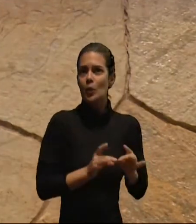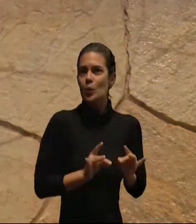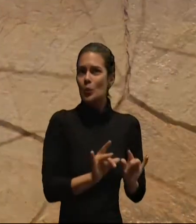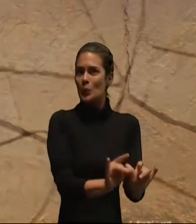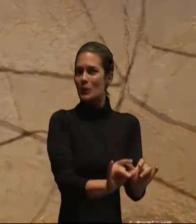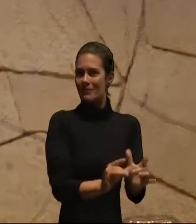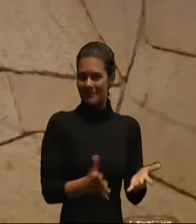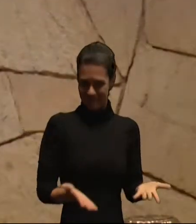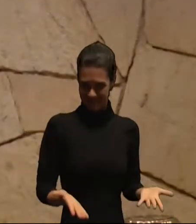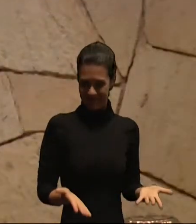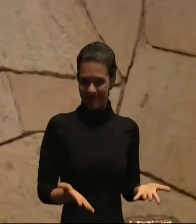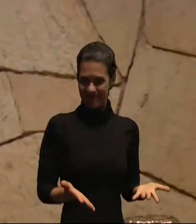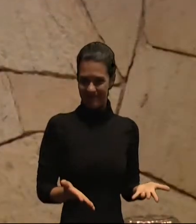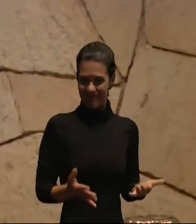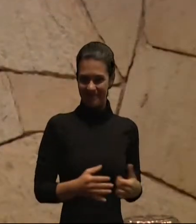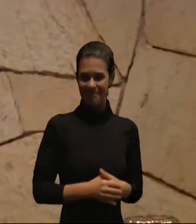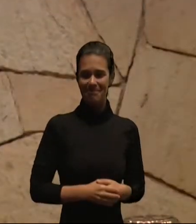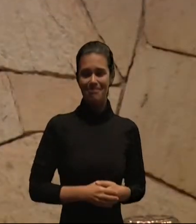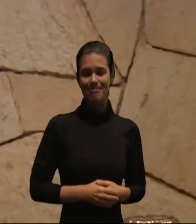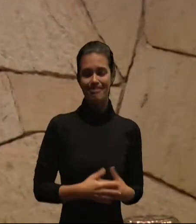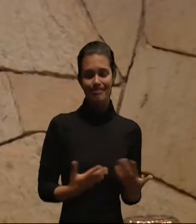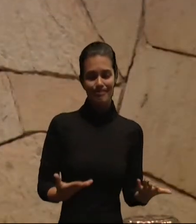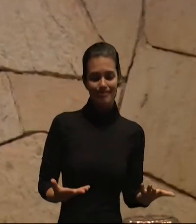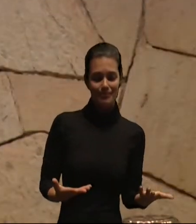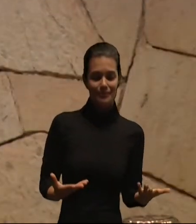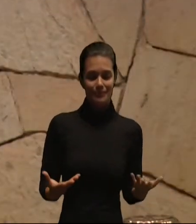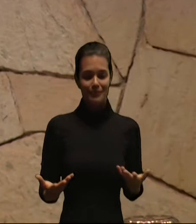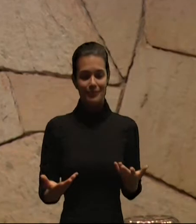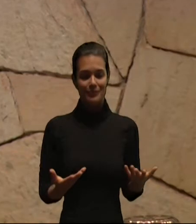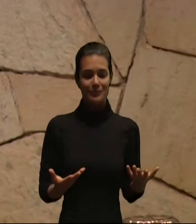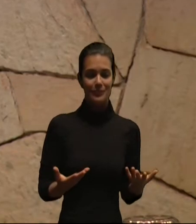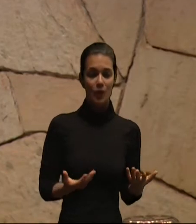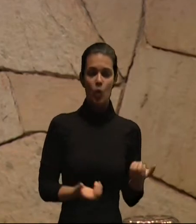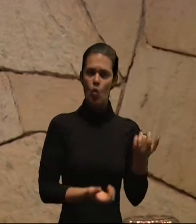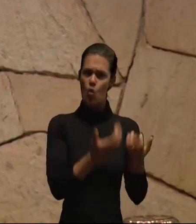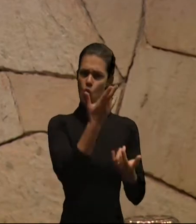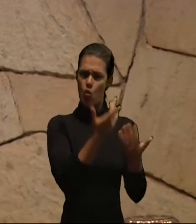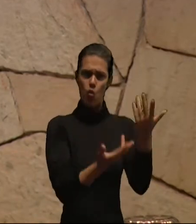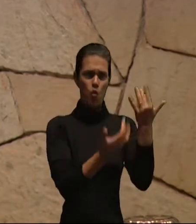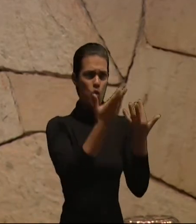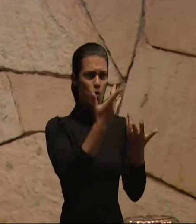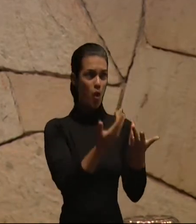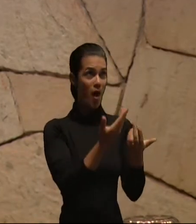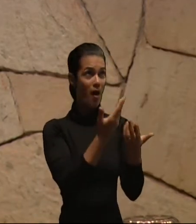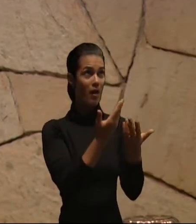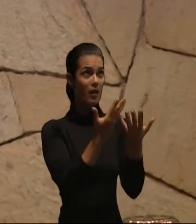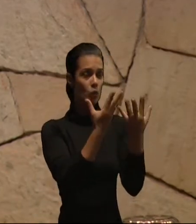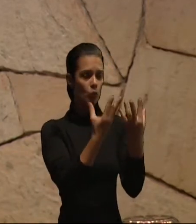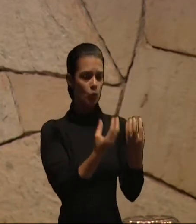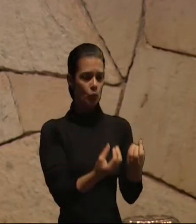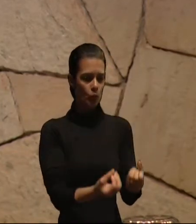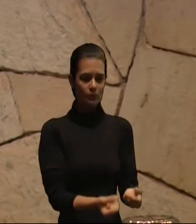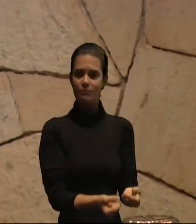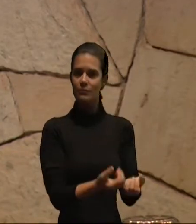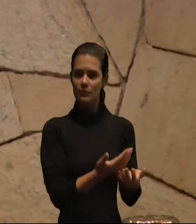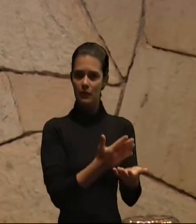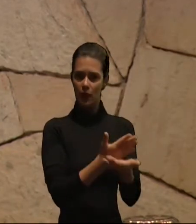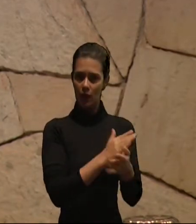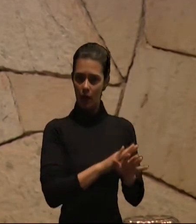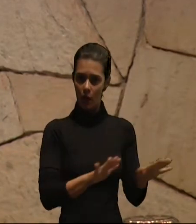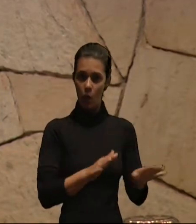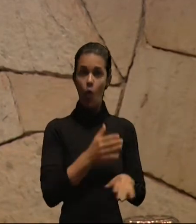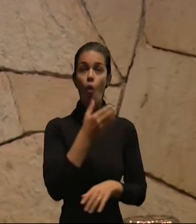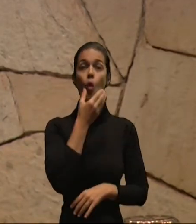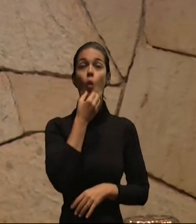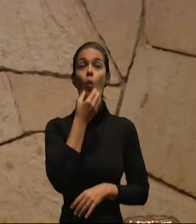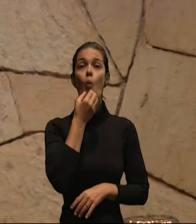estabelecimento comercial. E assim que o incêndio terminou, ele colocou uma placa na porta do seu